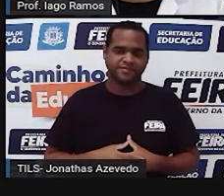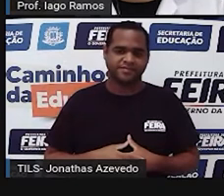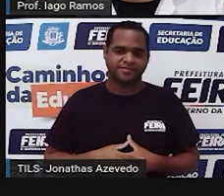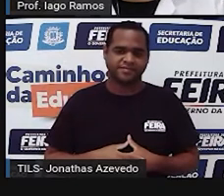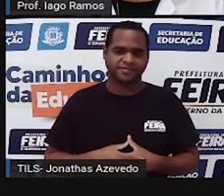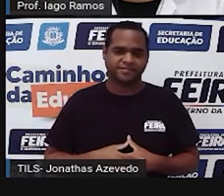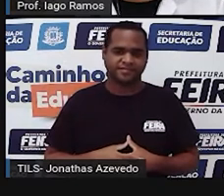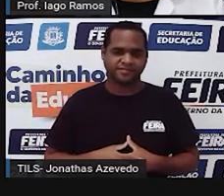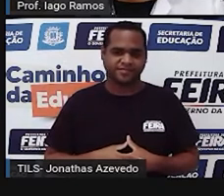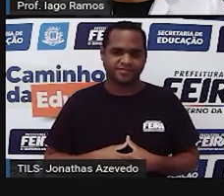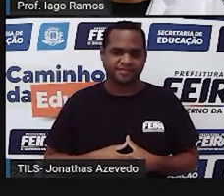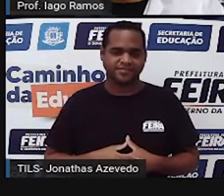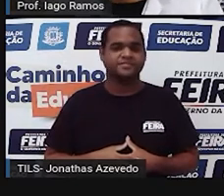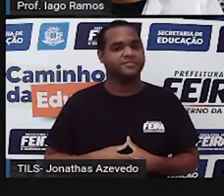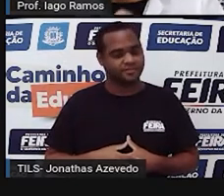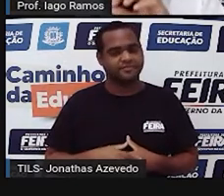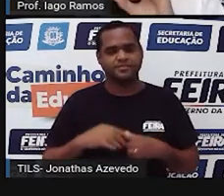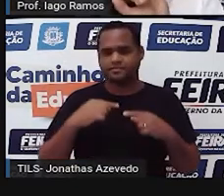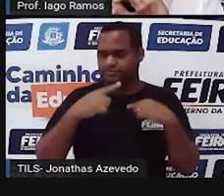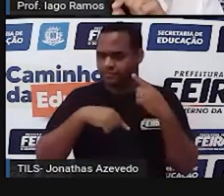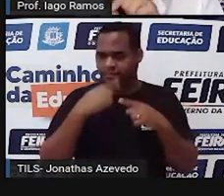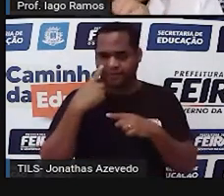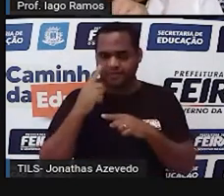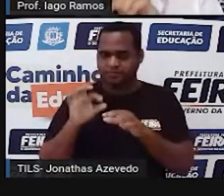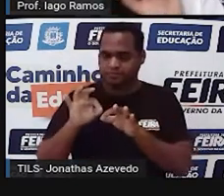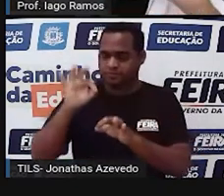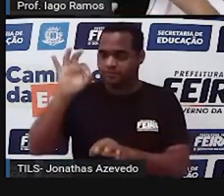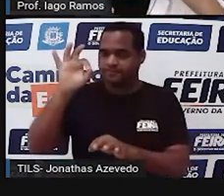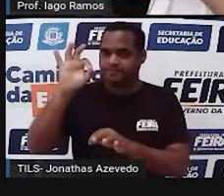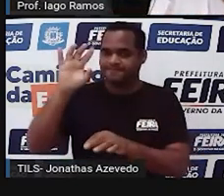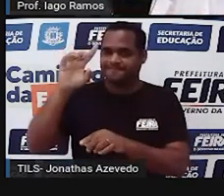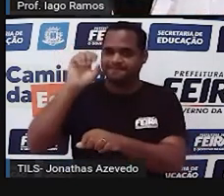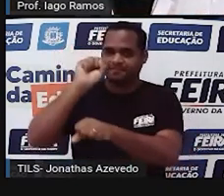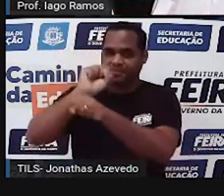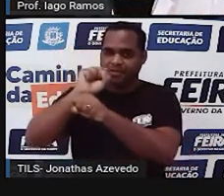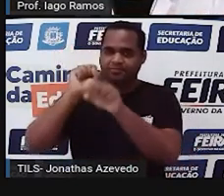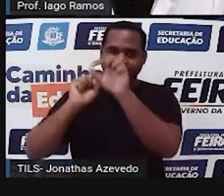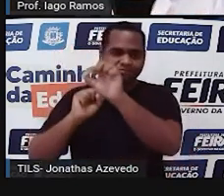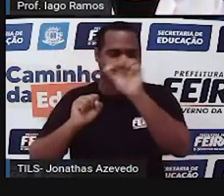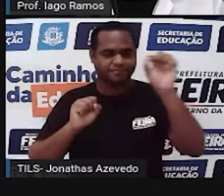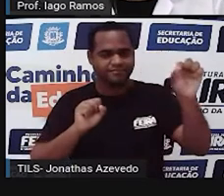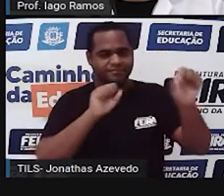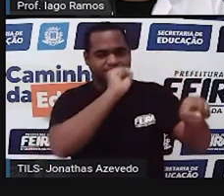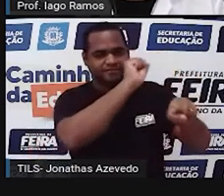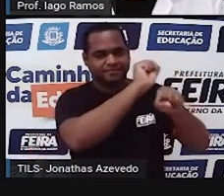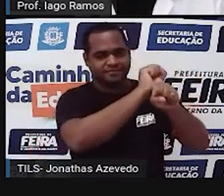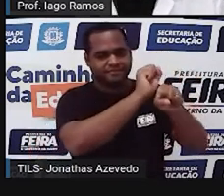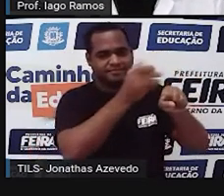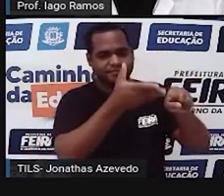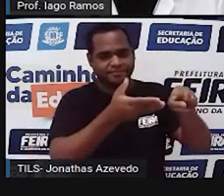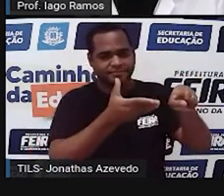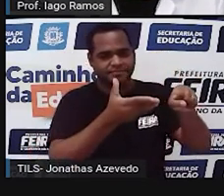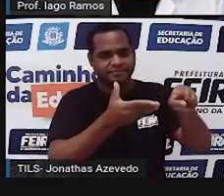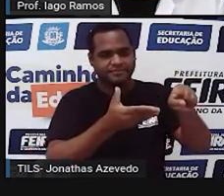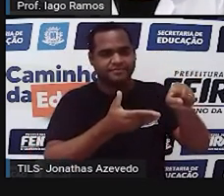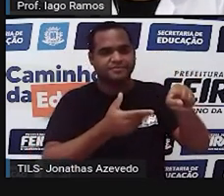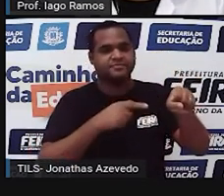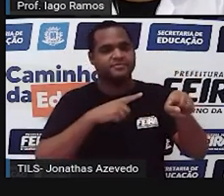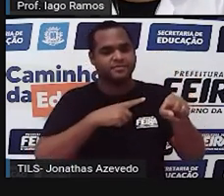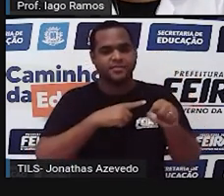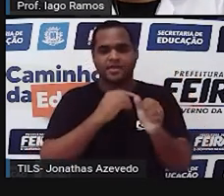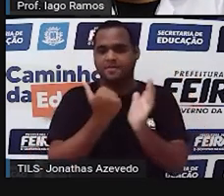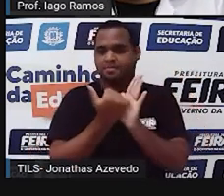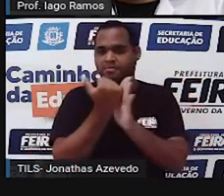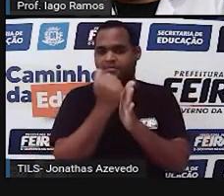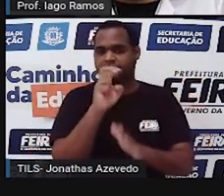ou inferior do campo tão depois você vai dá onde você e até o final tá isso vai ser